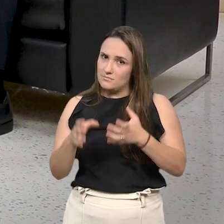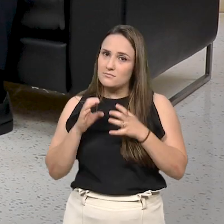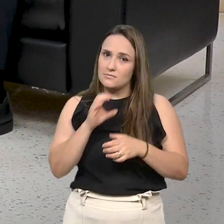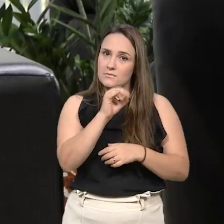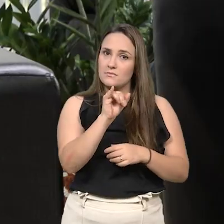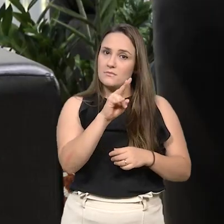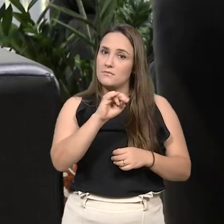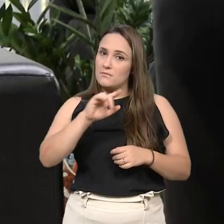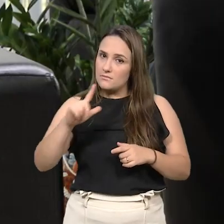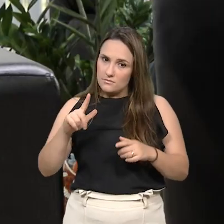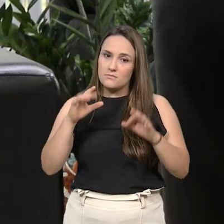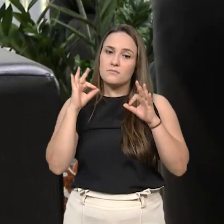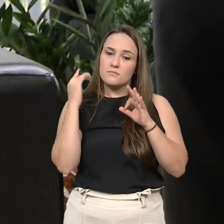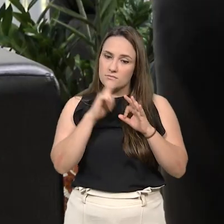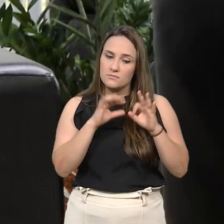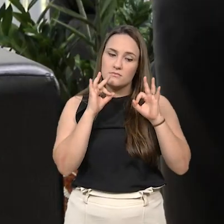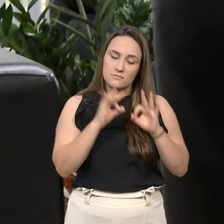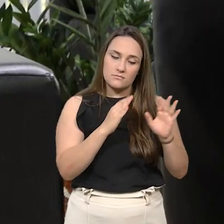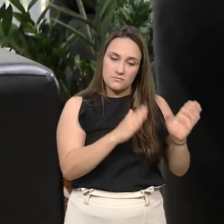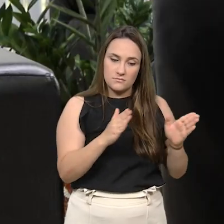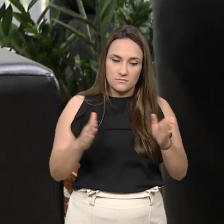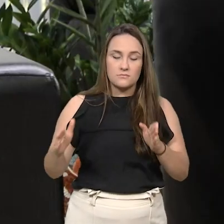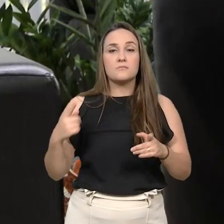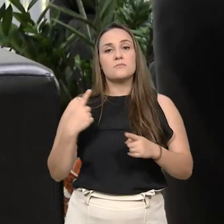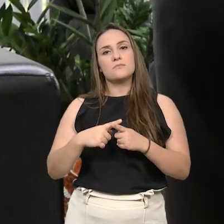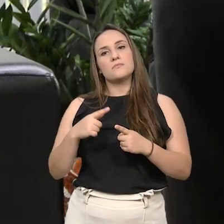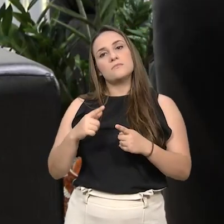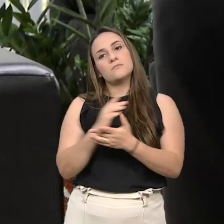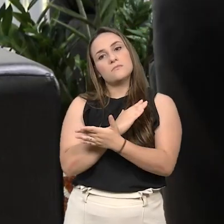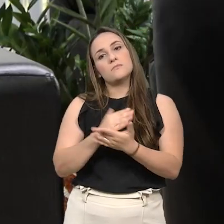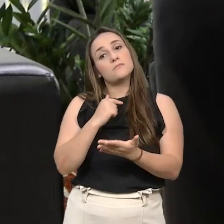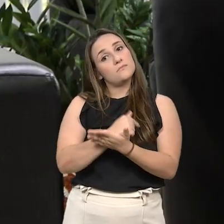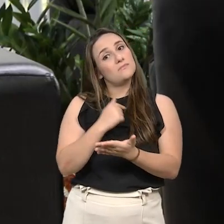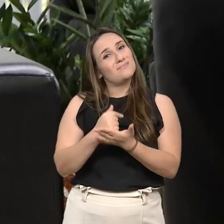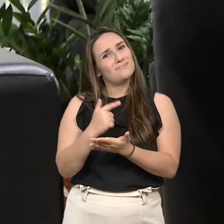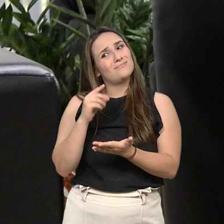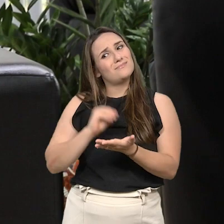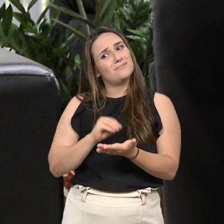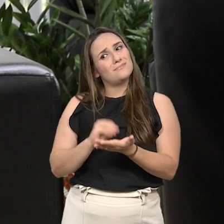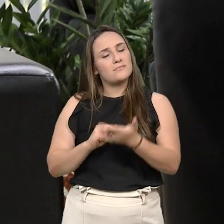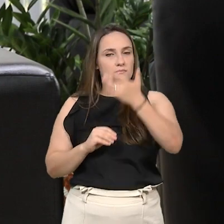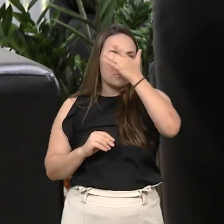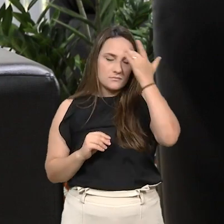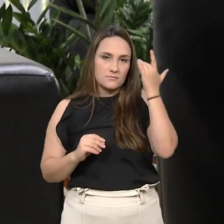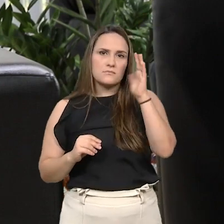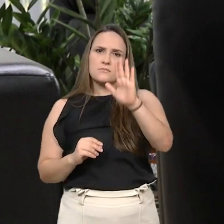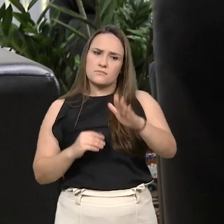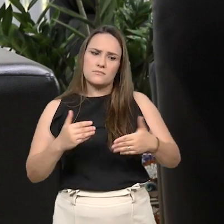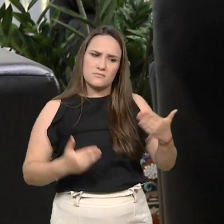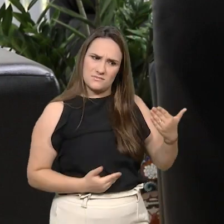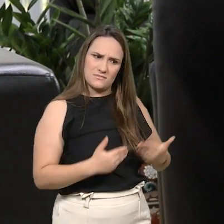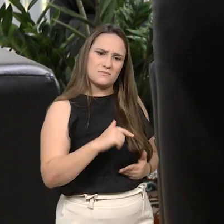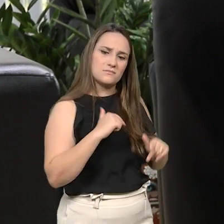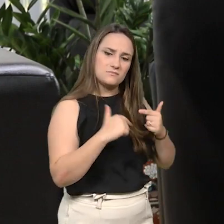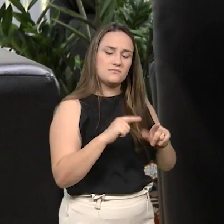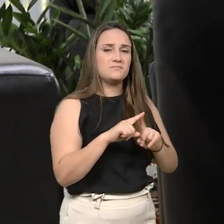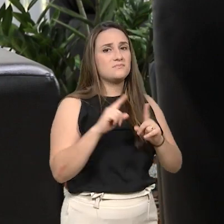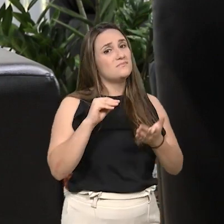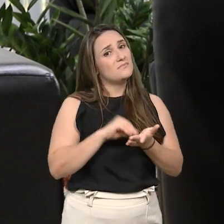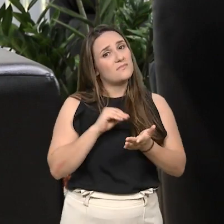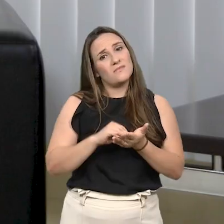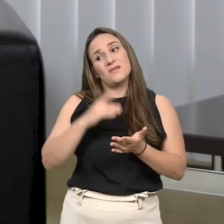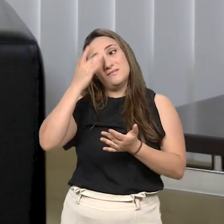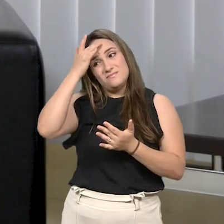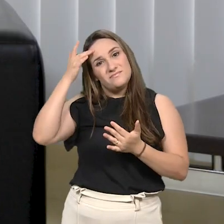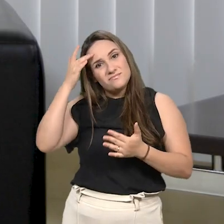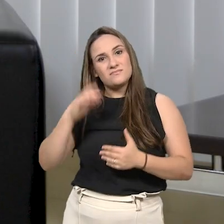civil também entrem em dia. Ou seja, se nós tínhamos cartório que pela falta de pessoas, não é porque os servidores não trabalhavam, longe